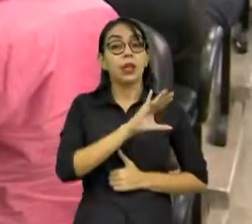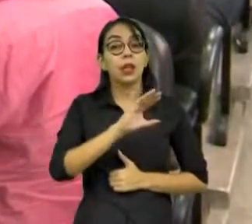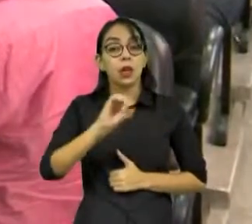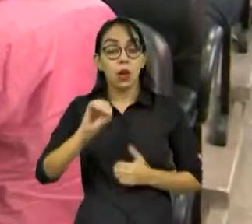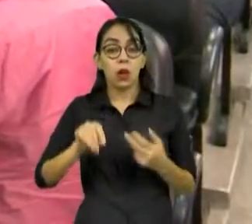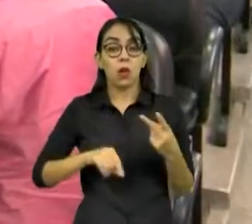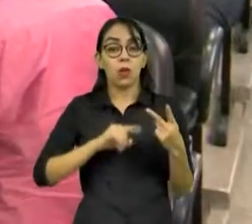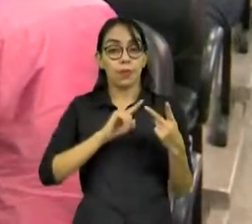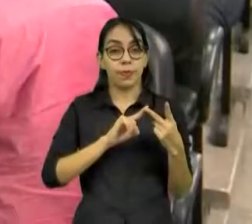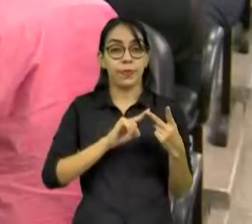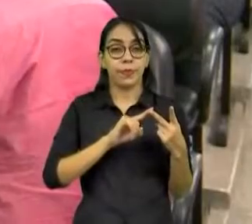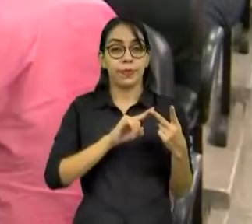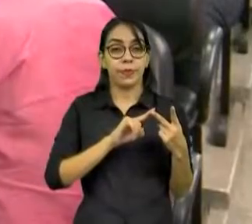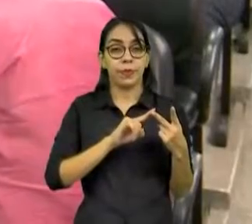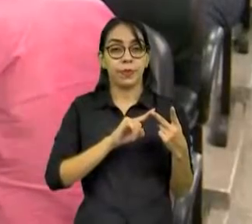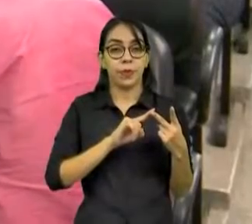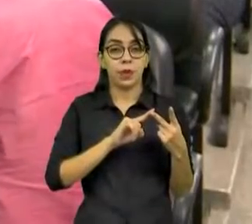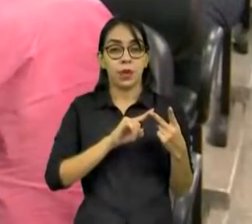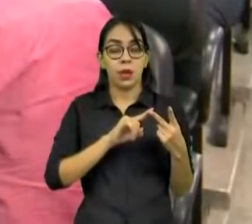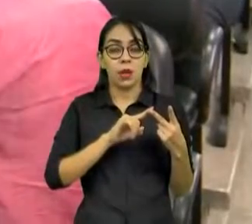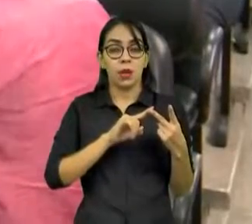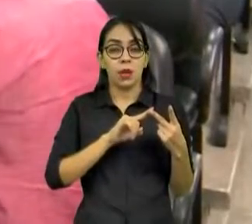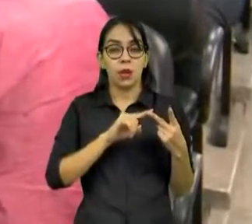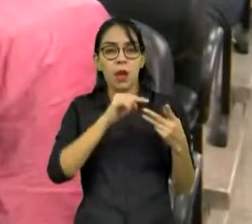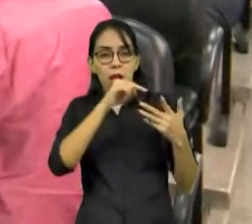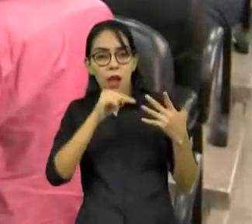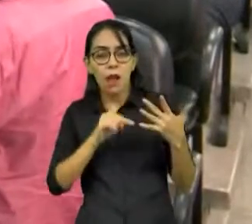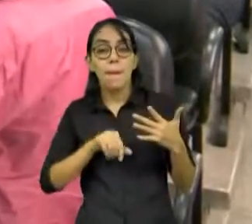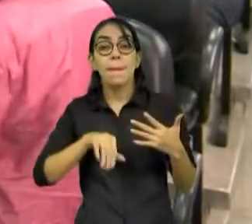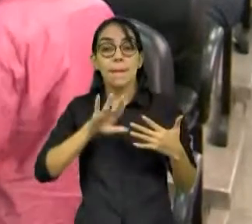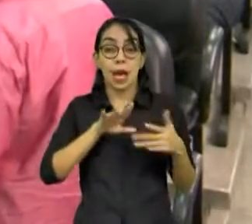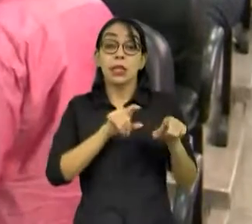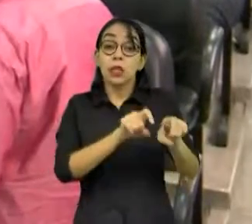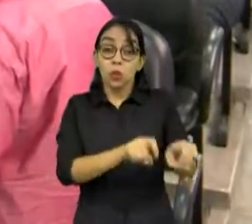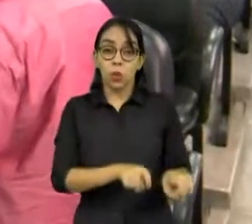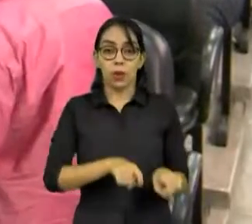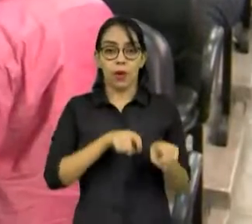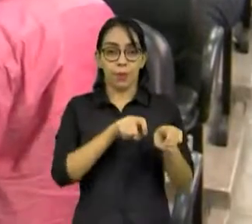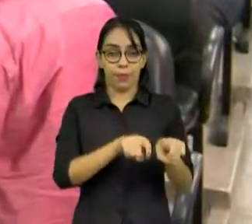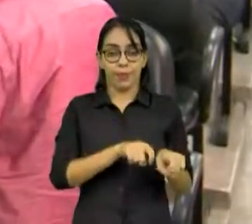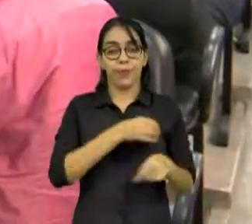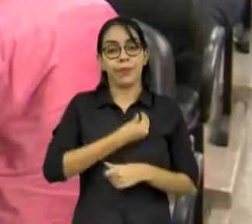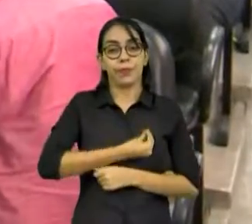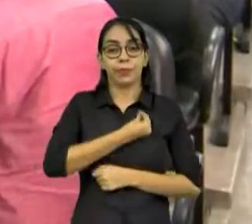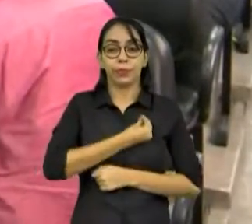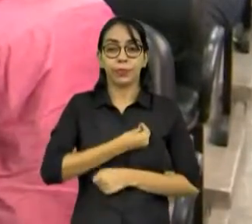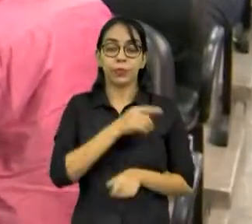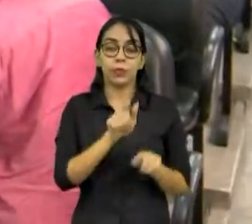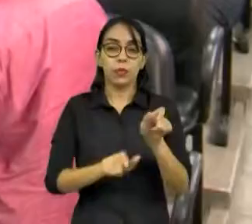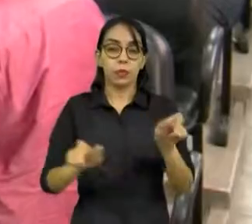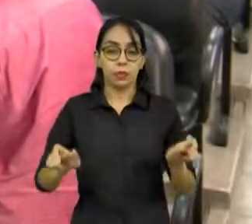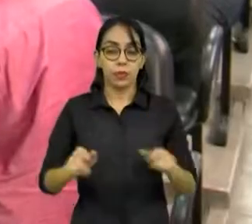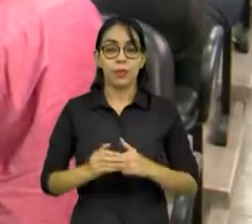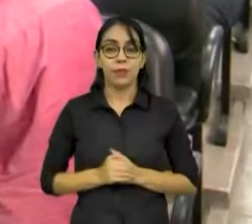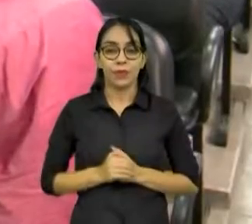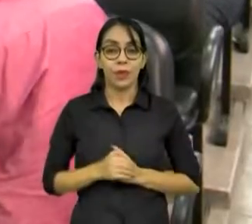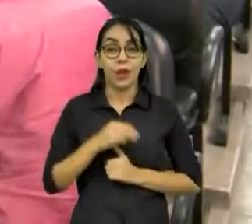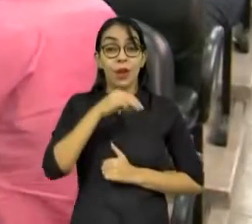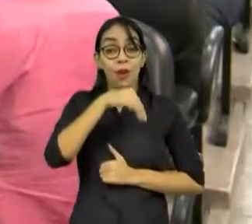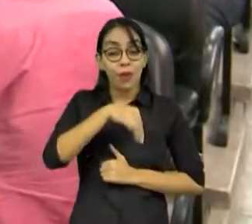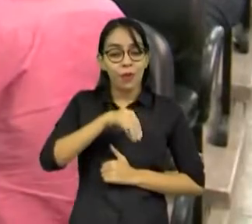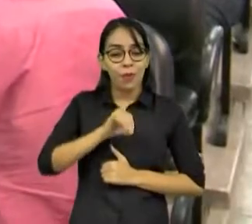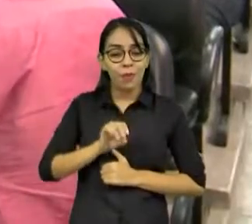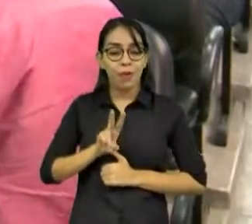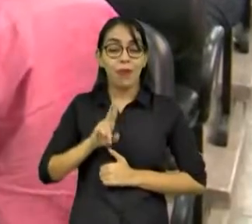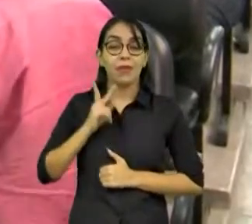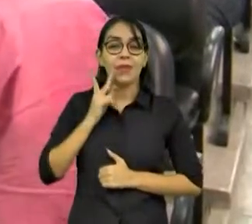Acopiara têm uma população predominantemente rural. O Move Ceará trabalhou para escutar as